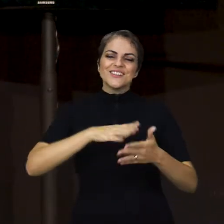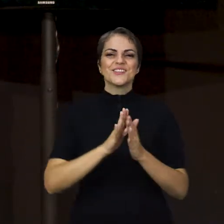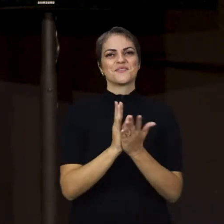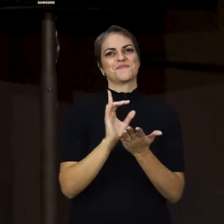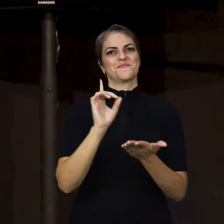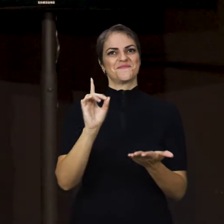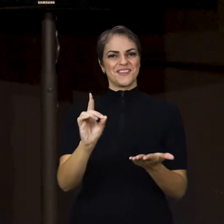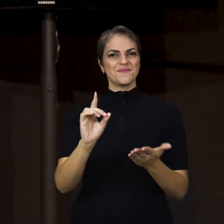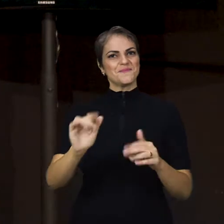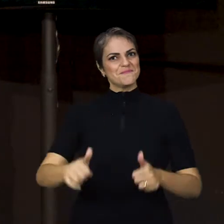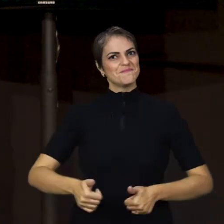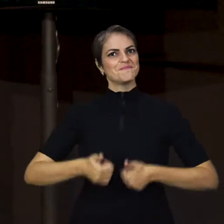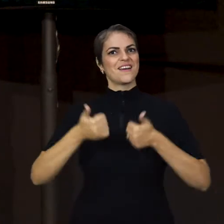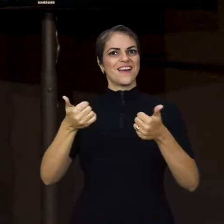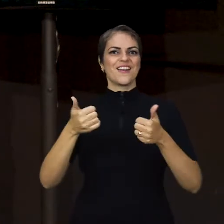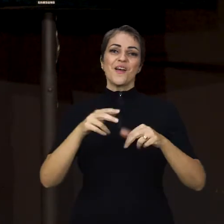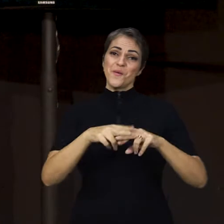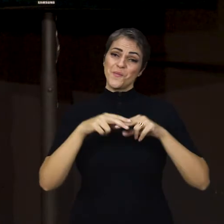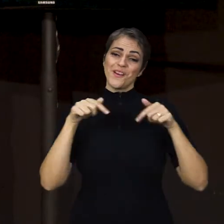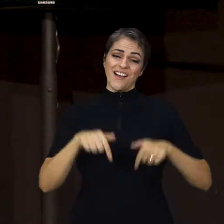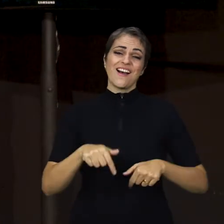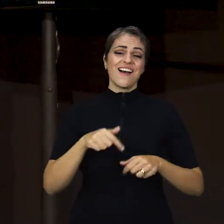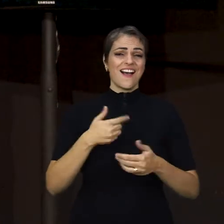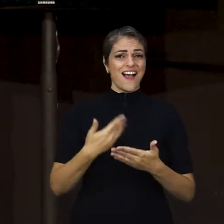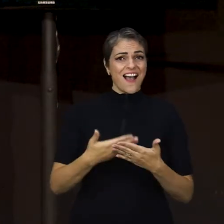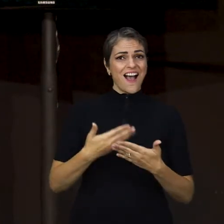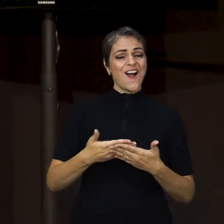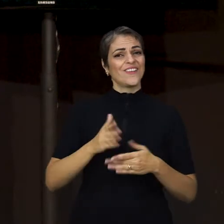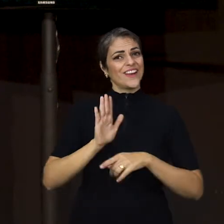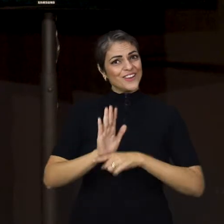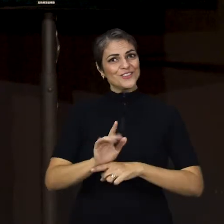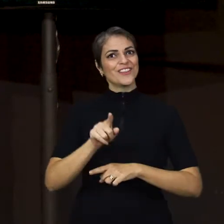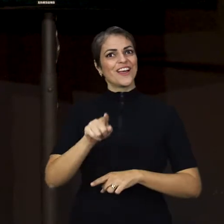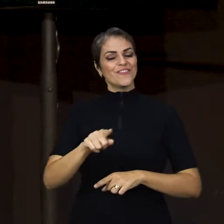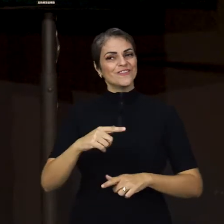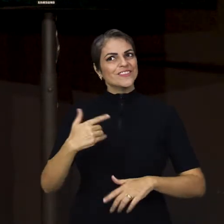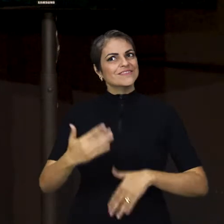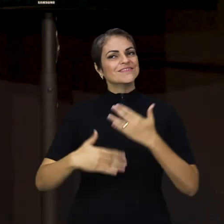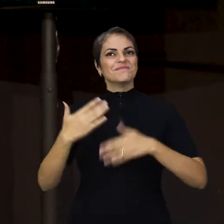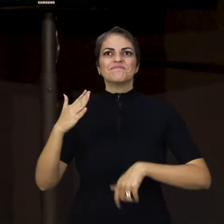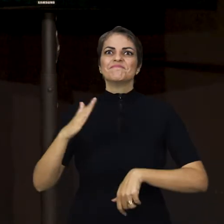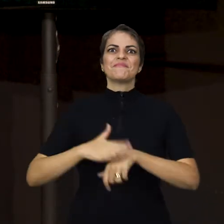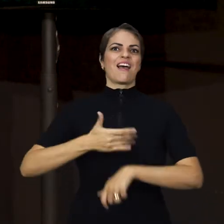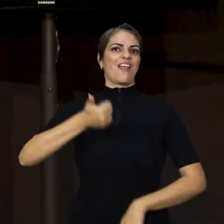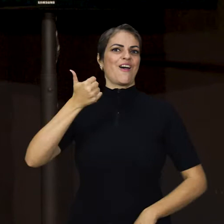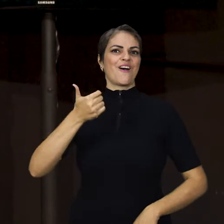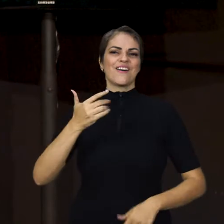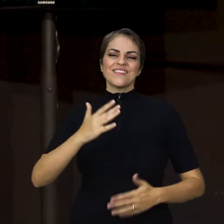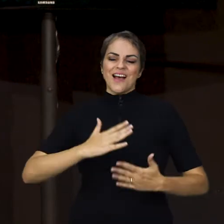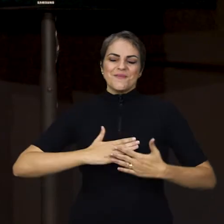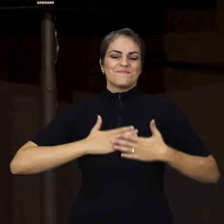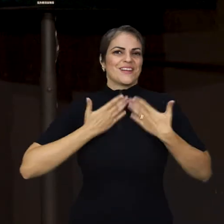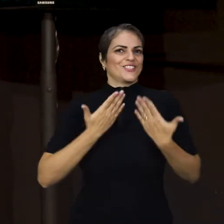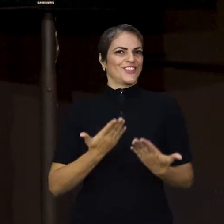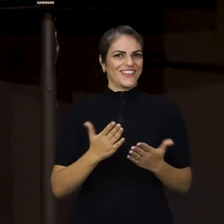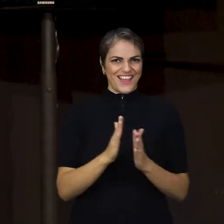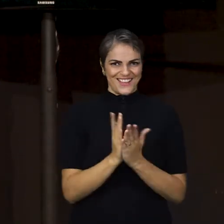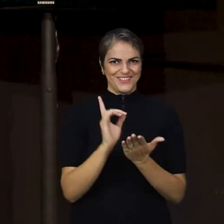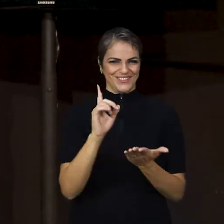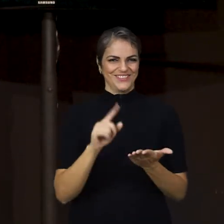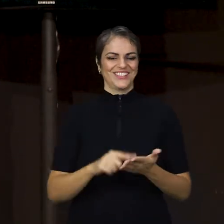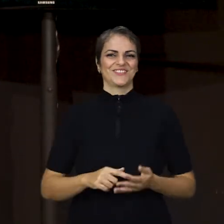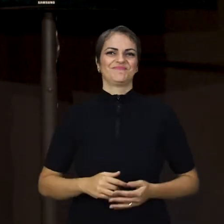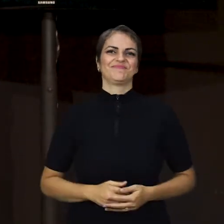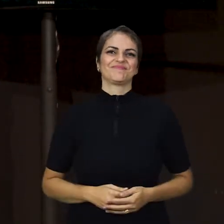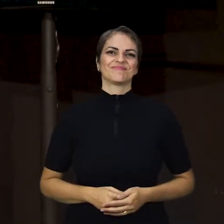destas aulas se torne cada vez melhor e mais apaixonante. Então, a gente já vai começar, já vamos entrar no